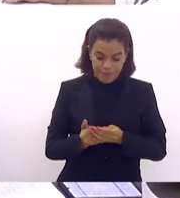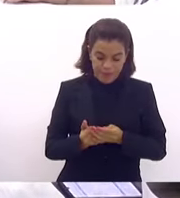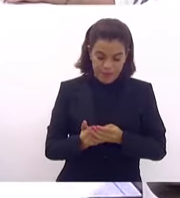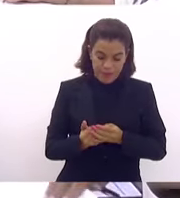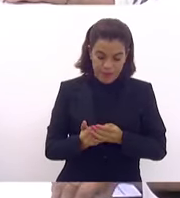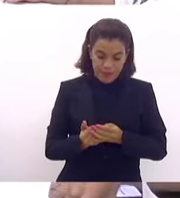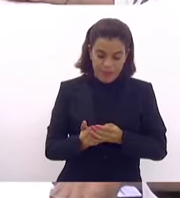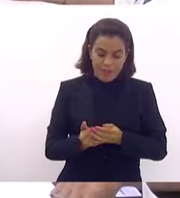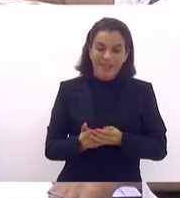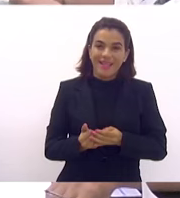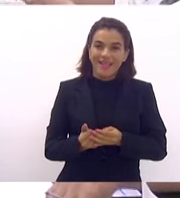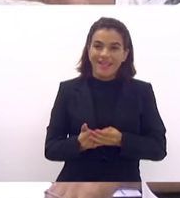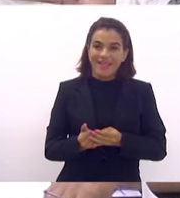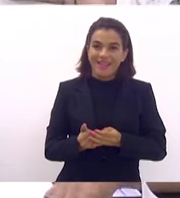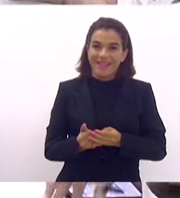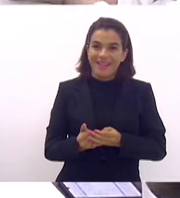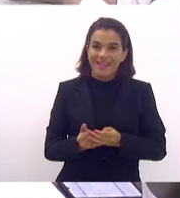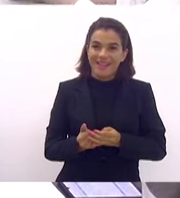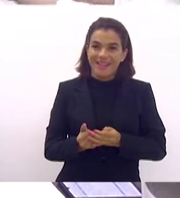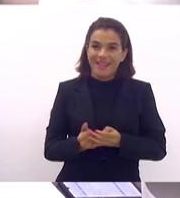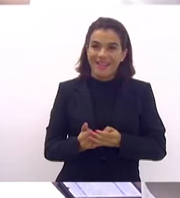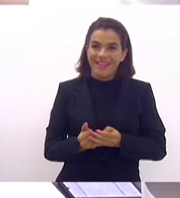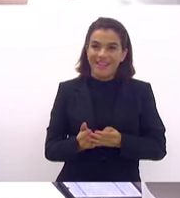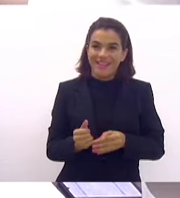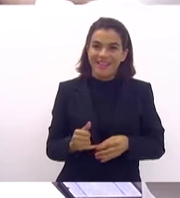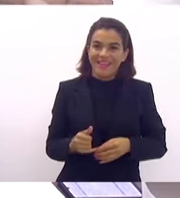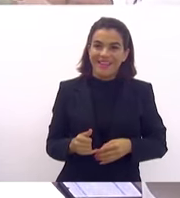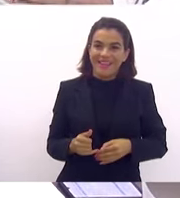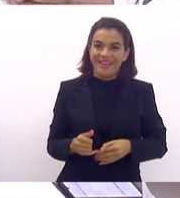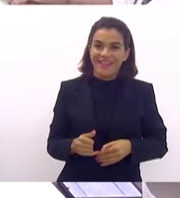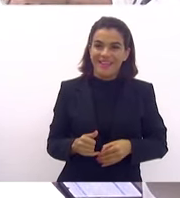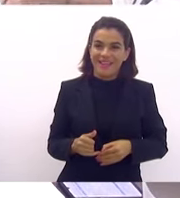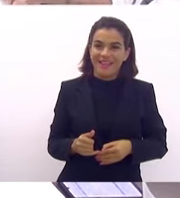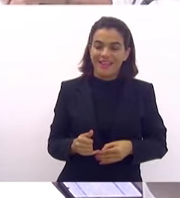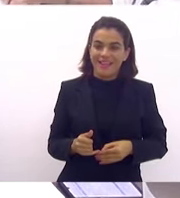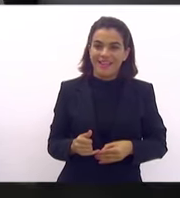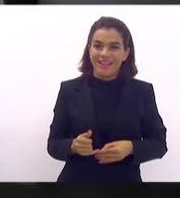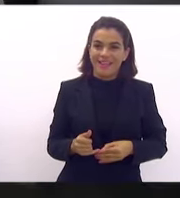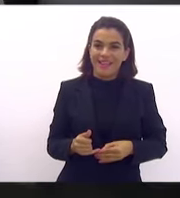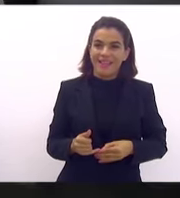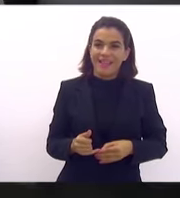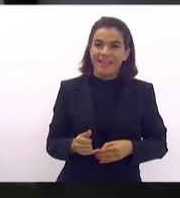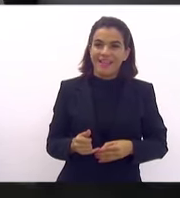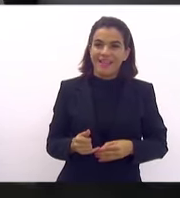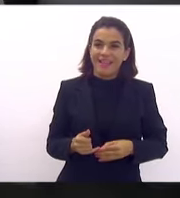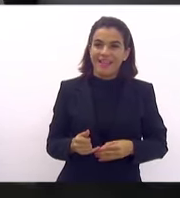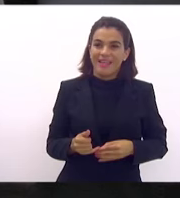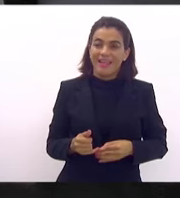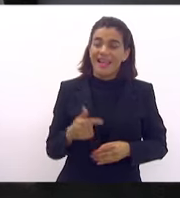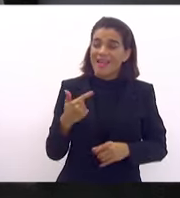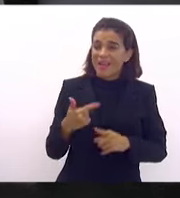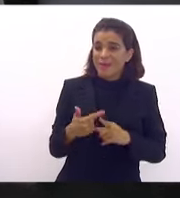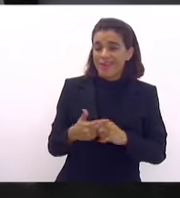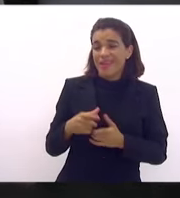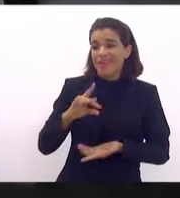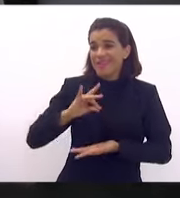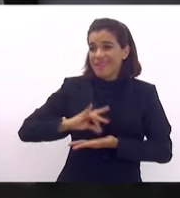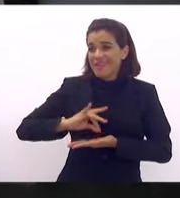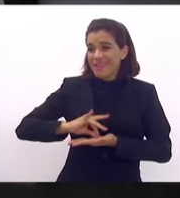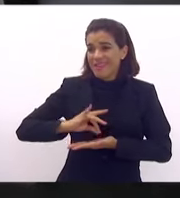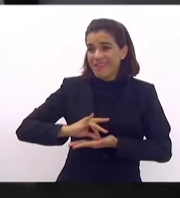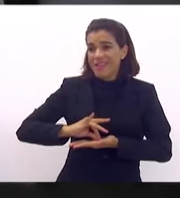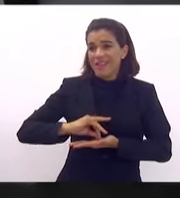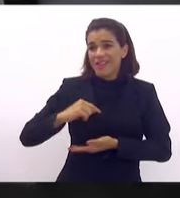Mas olha só... Já fiz por automático. É que, no fundo, nós